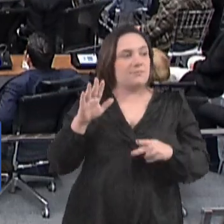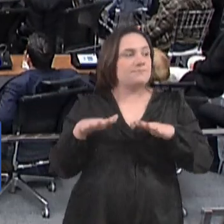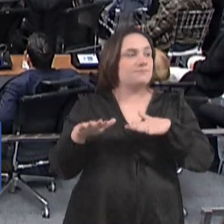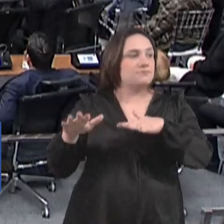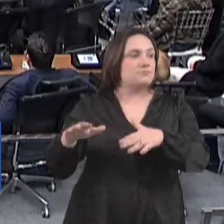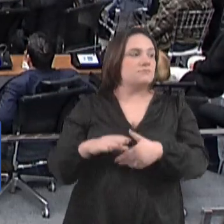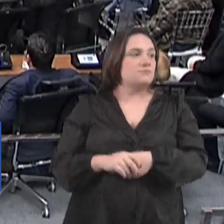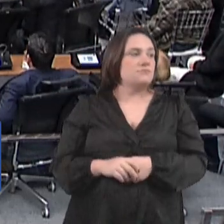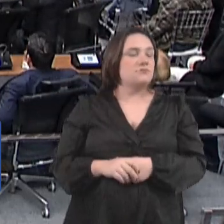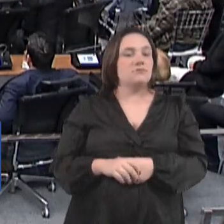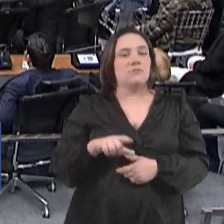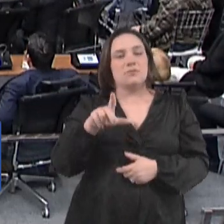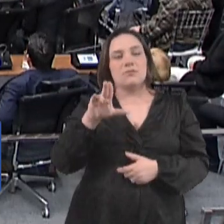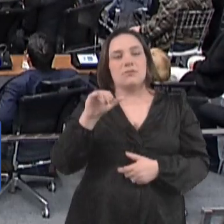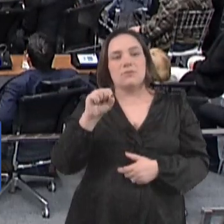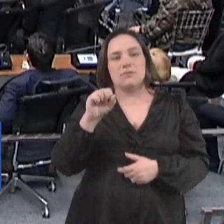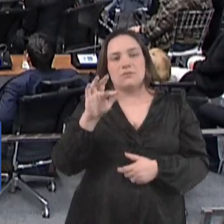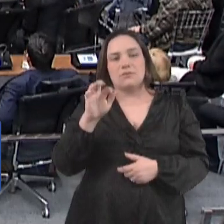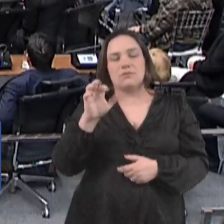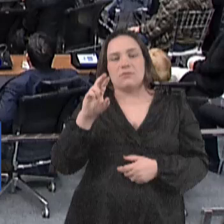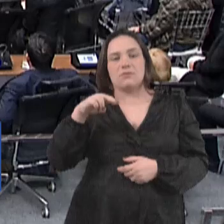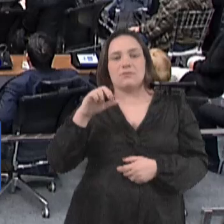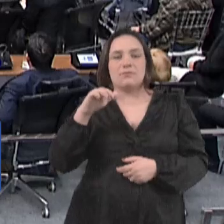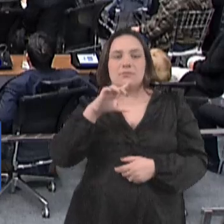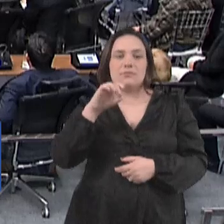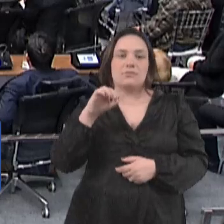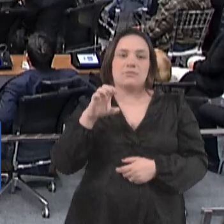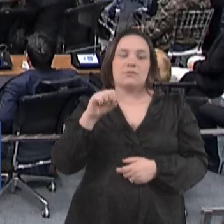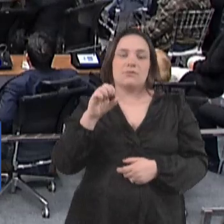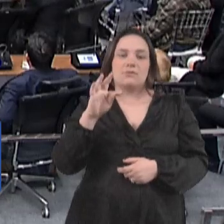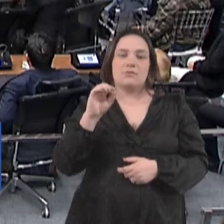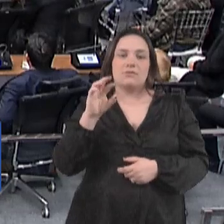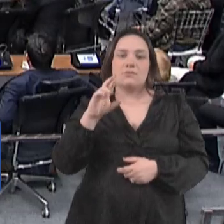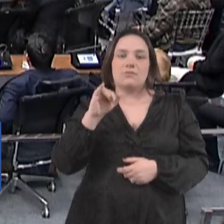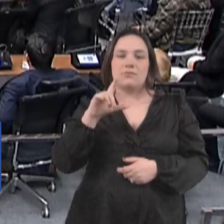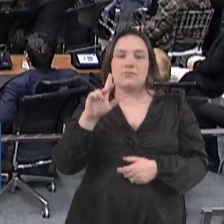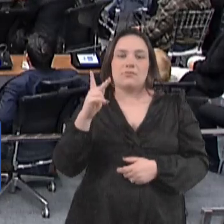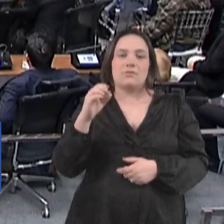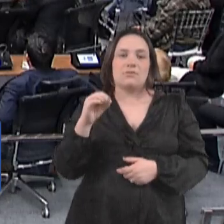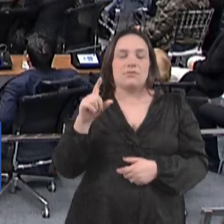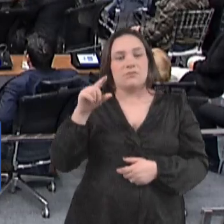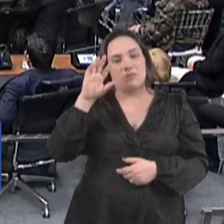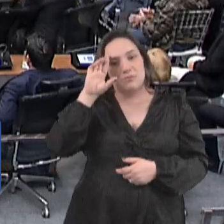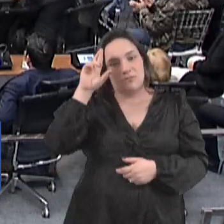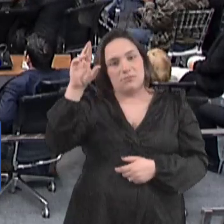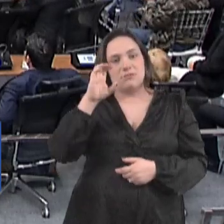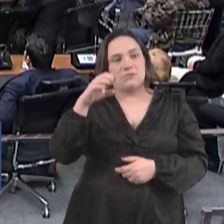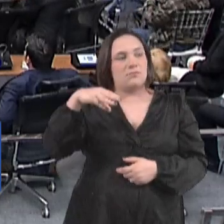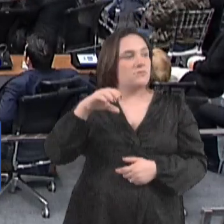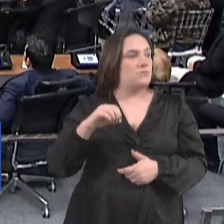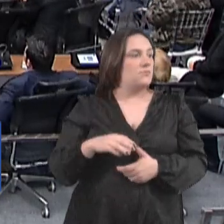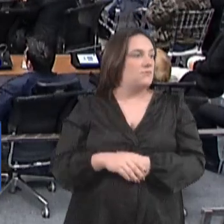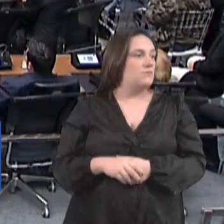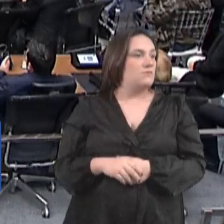Fernando Estorilho Baganha, comandante do Comando Militar do Oeste.